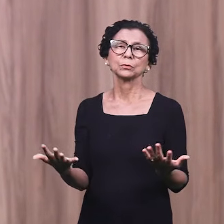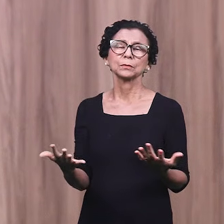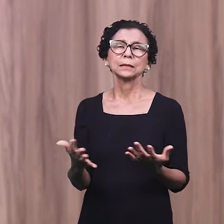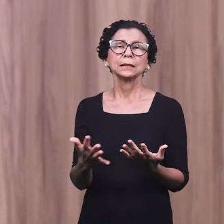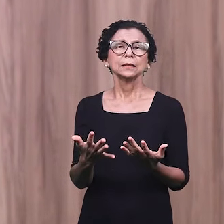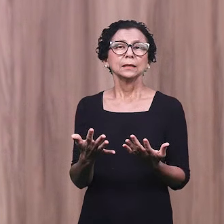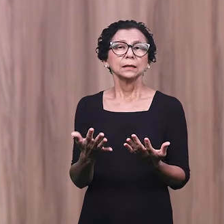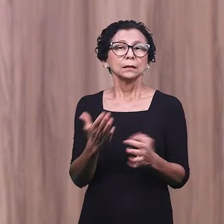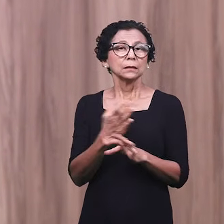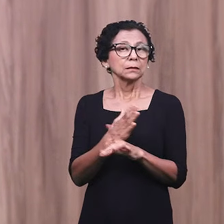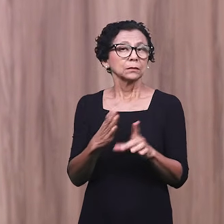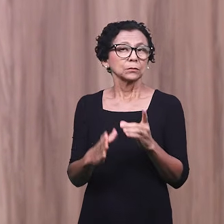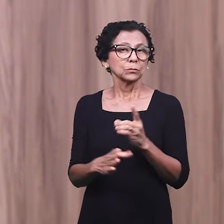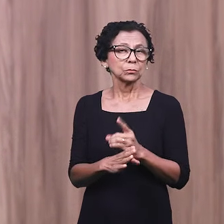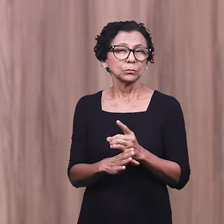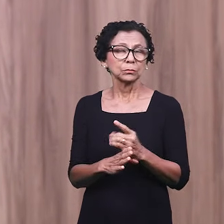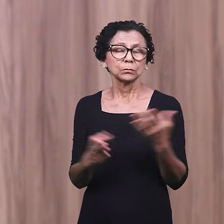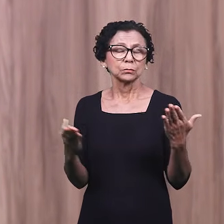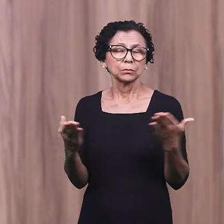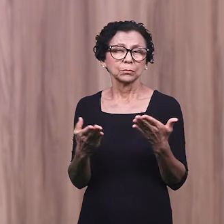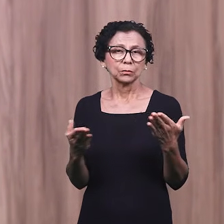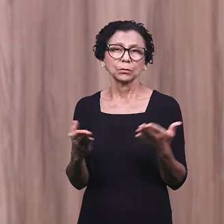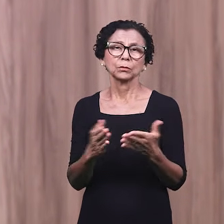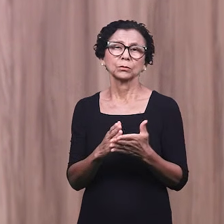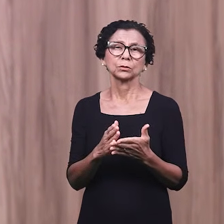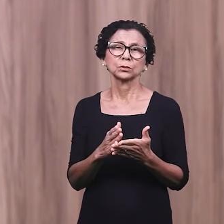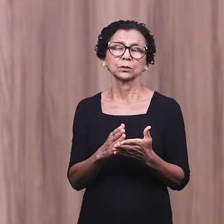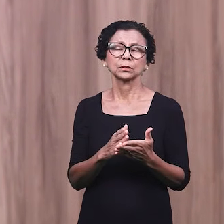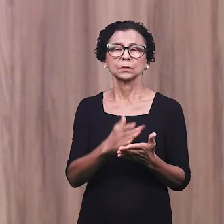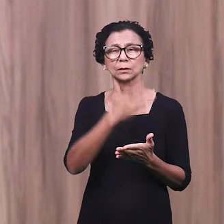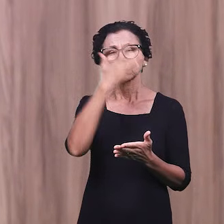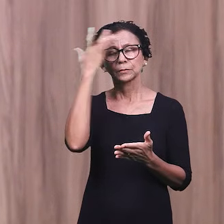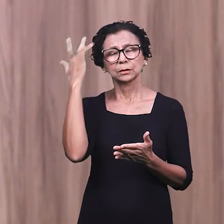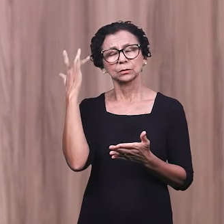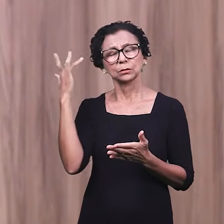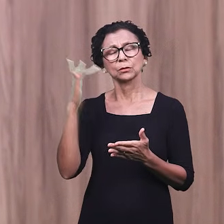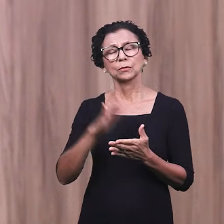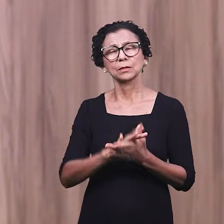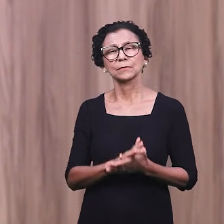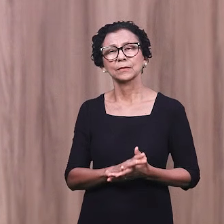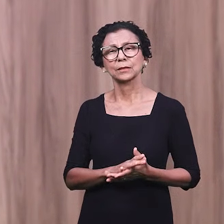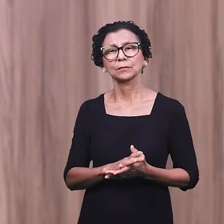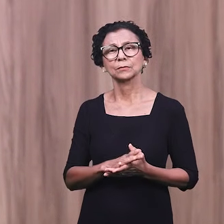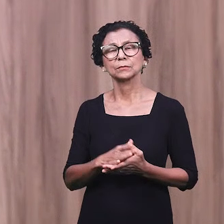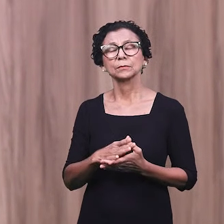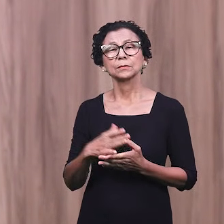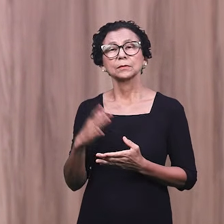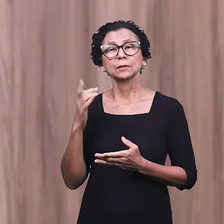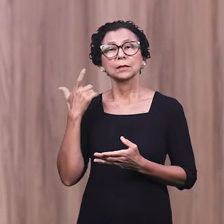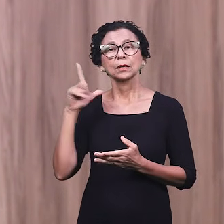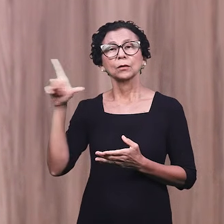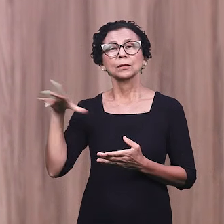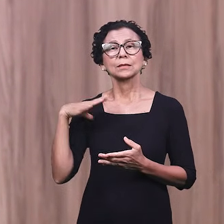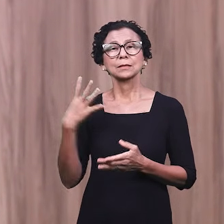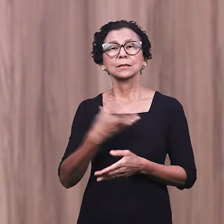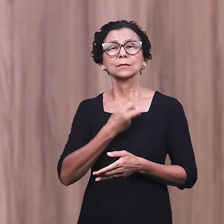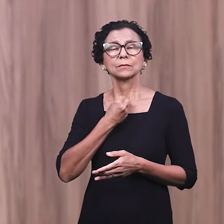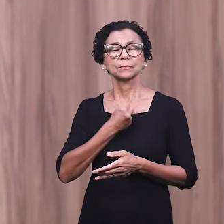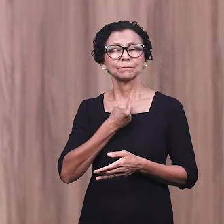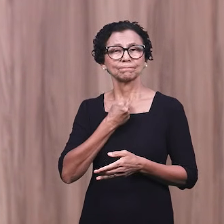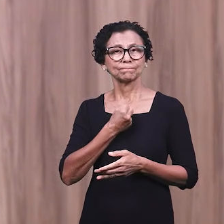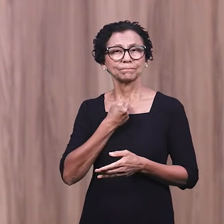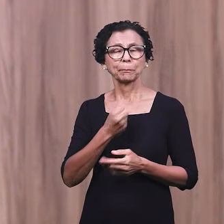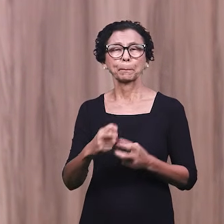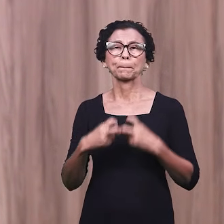este culto possa trazer, Senhor, uma bênção, especialmente de salvação para todos que ouvirem a Tua palavra nesta